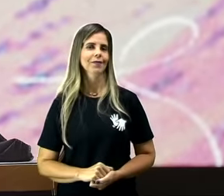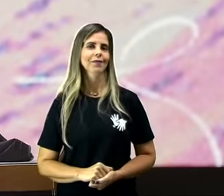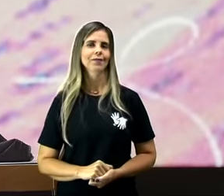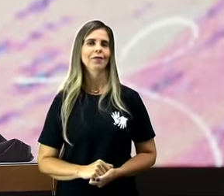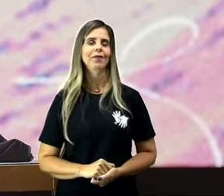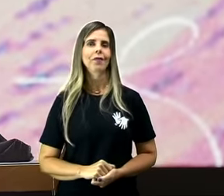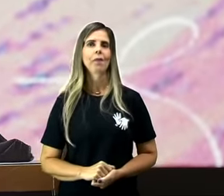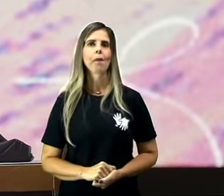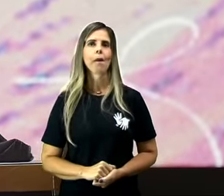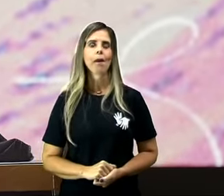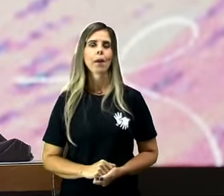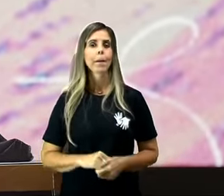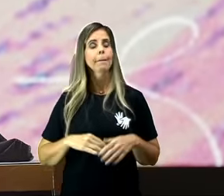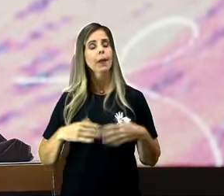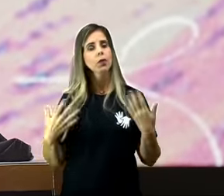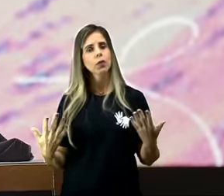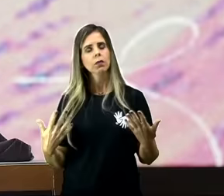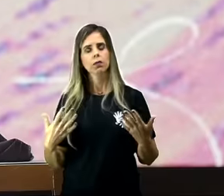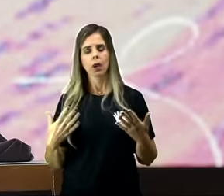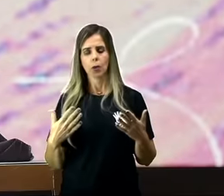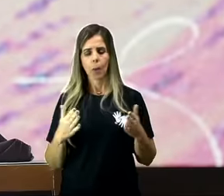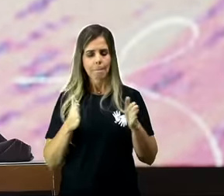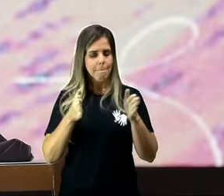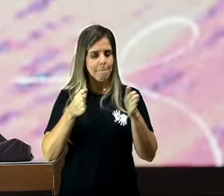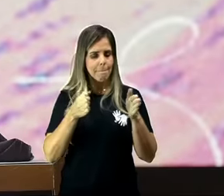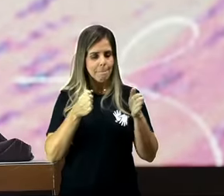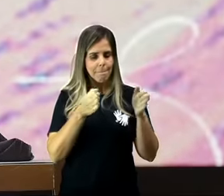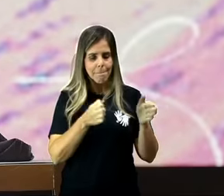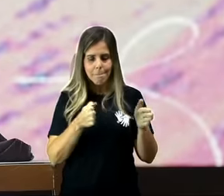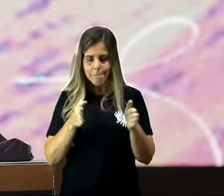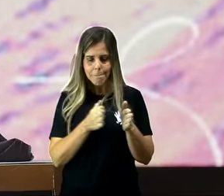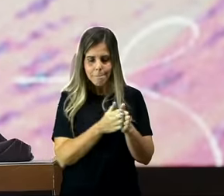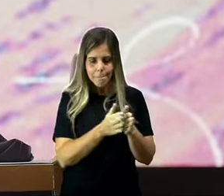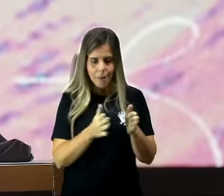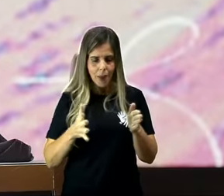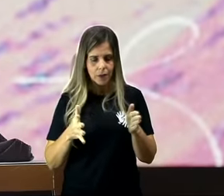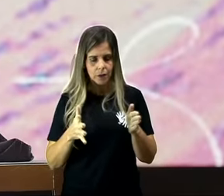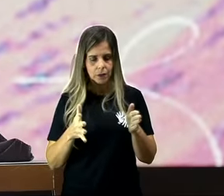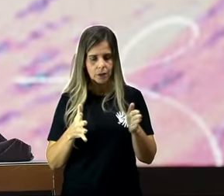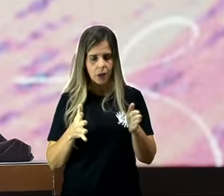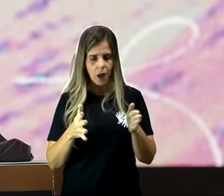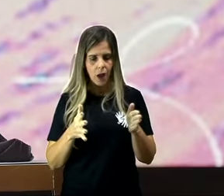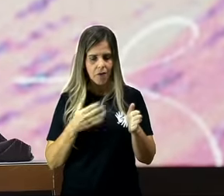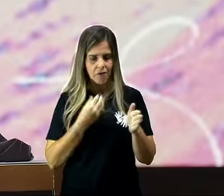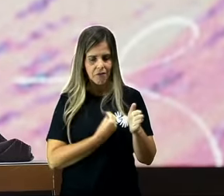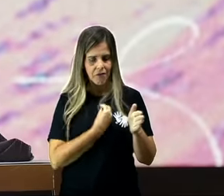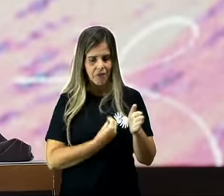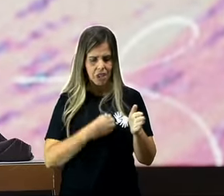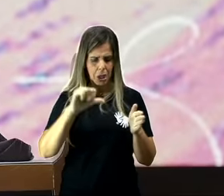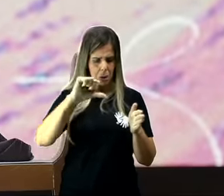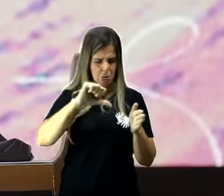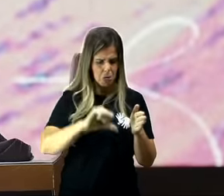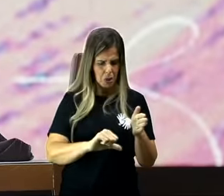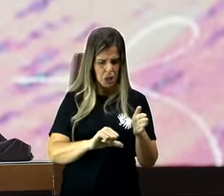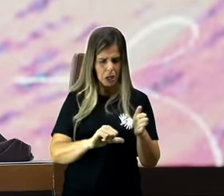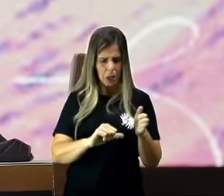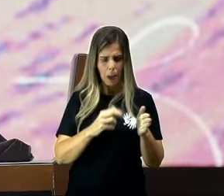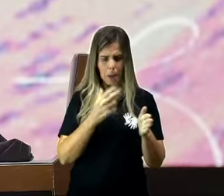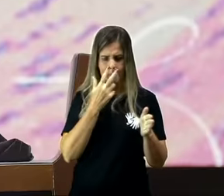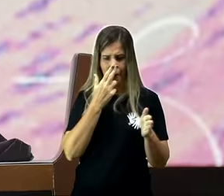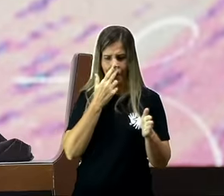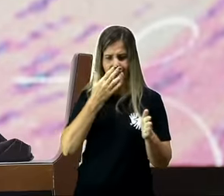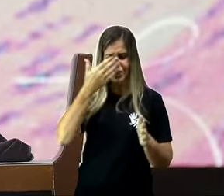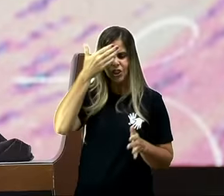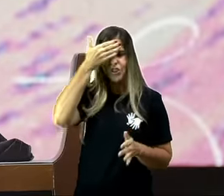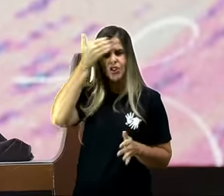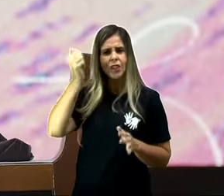E aí quando a gente define um momento como a nossa vida, a gente esquece todo o avanço que a gente já fez. Ou todo avanço que a gente